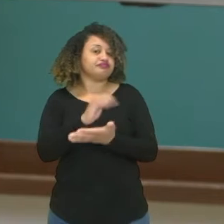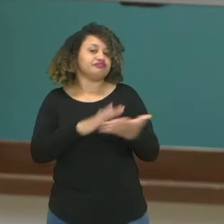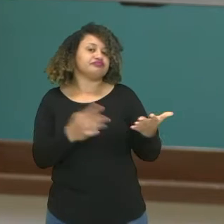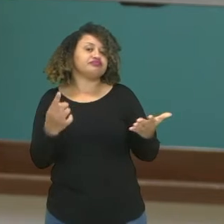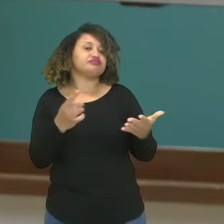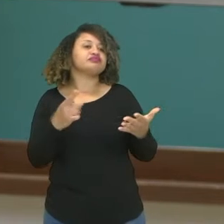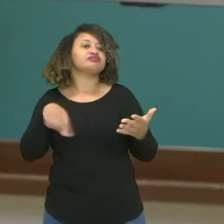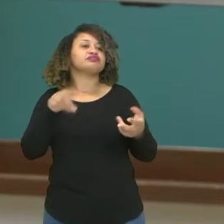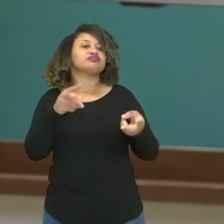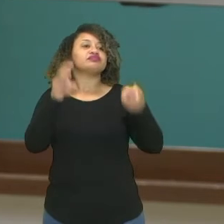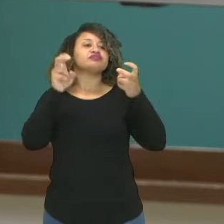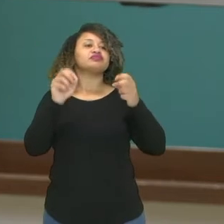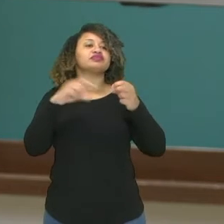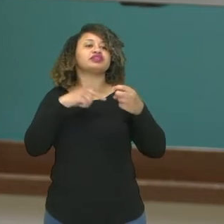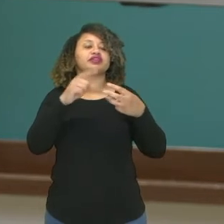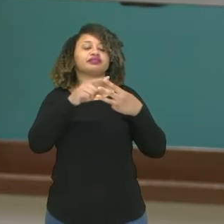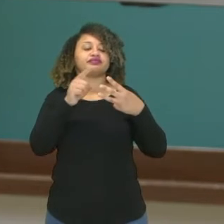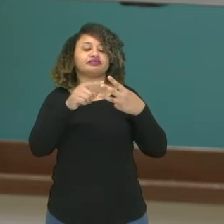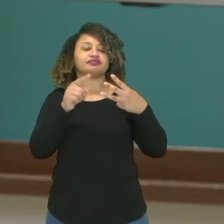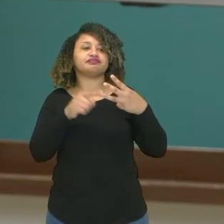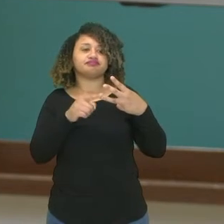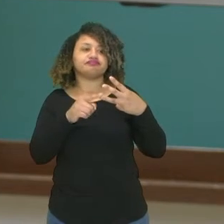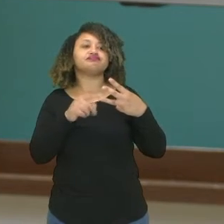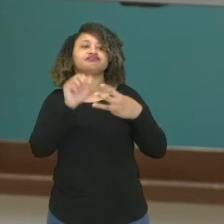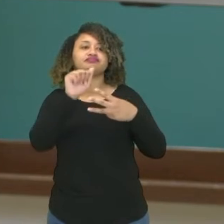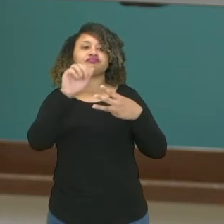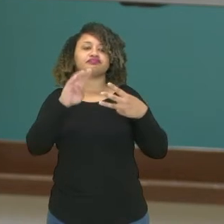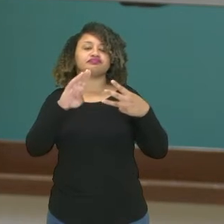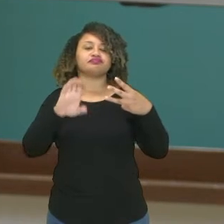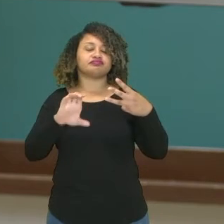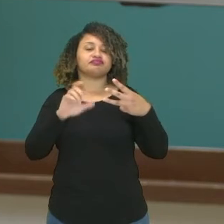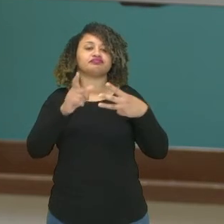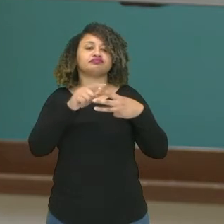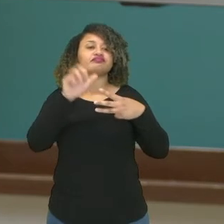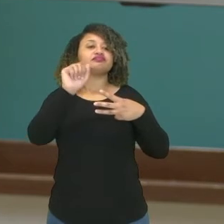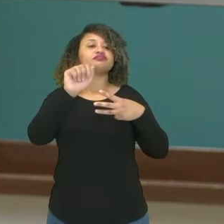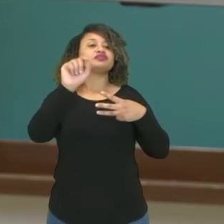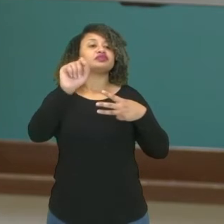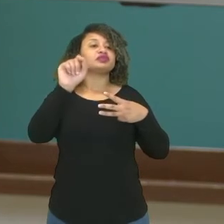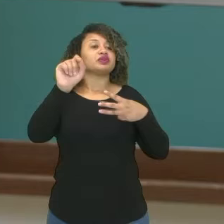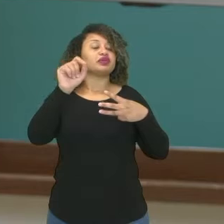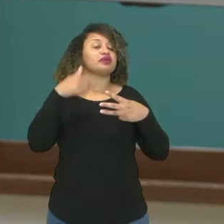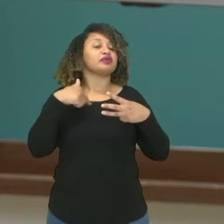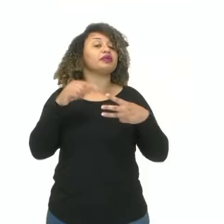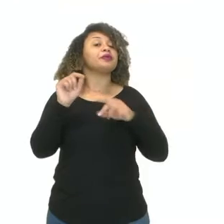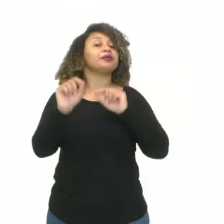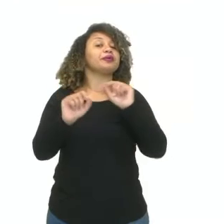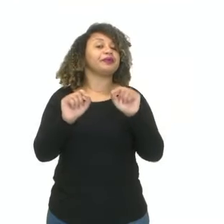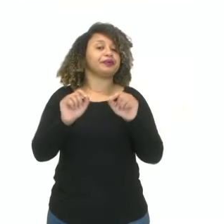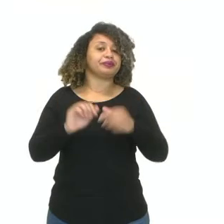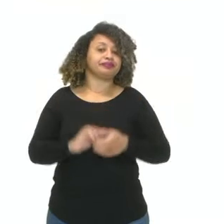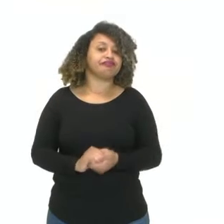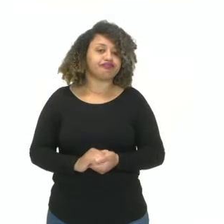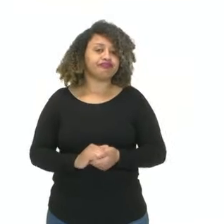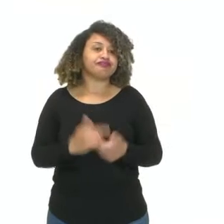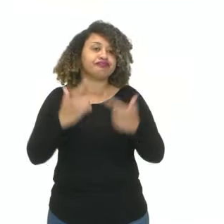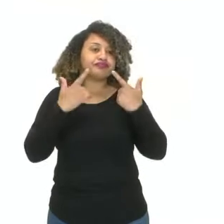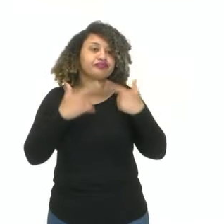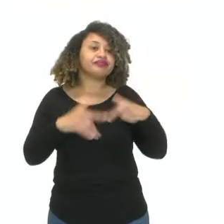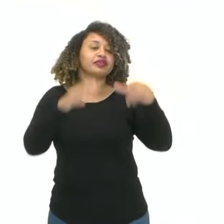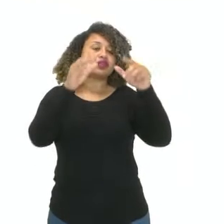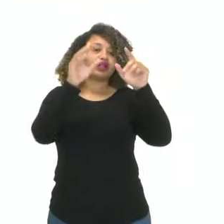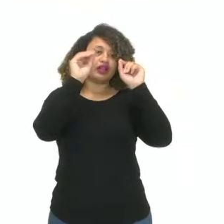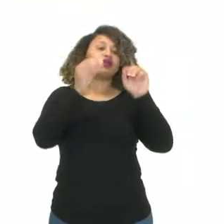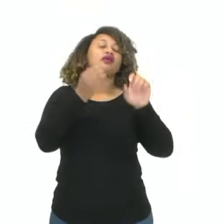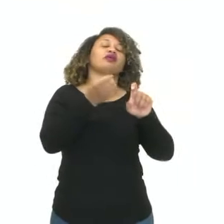vai observar aqui que tem 3 proposições. Na letra A, observe aqui na tela, a linguagem verbal e